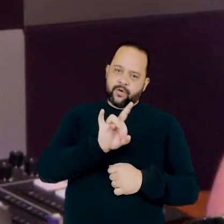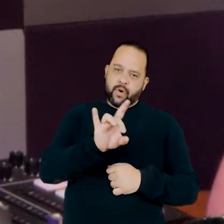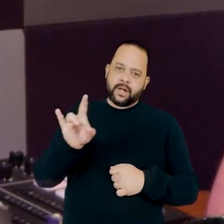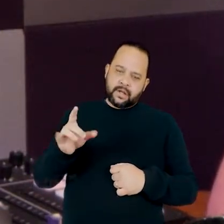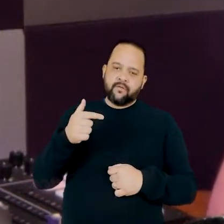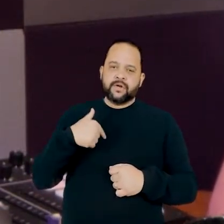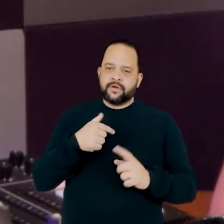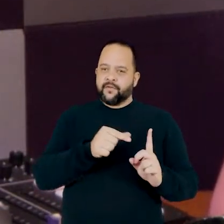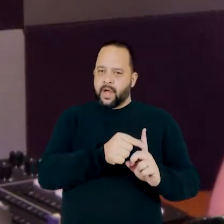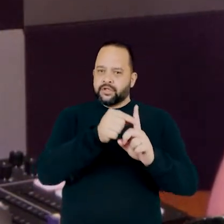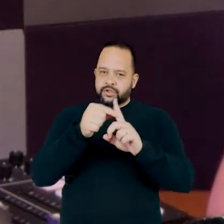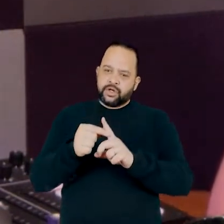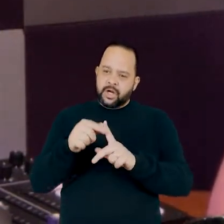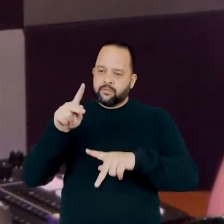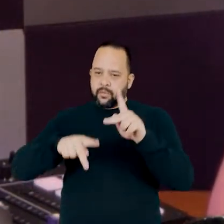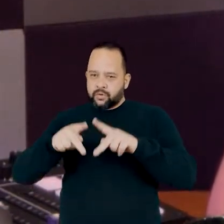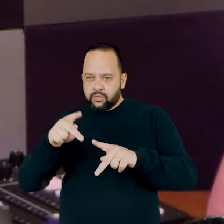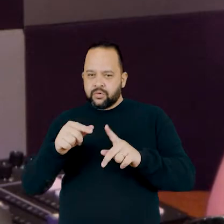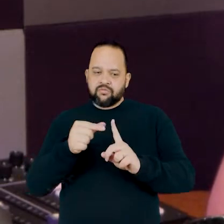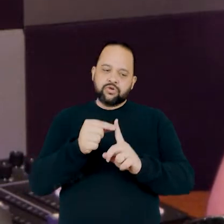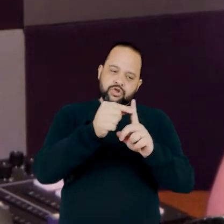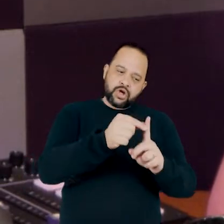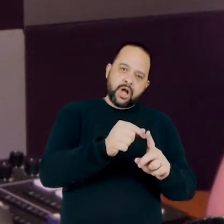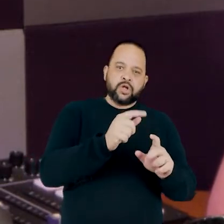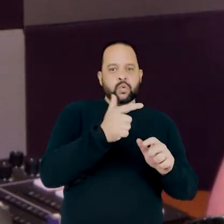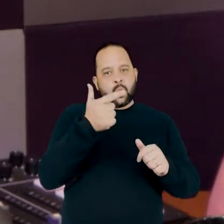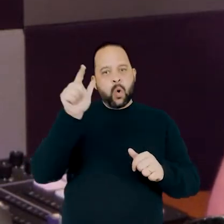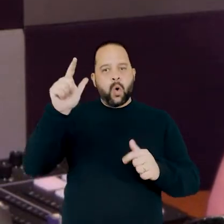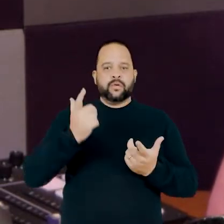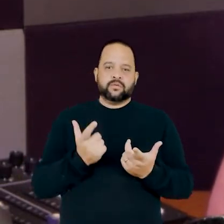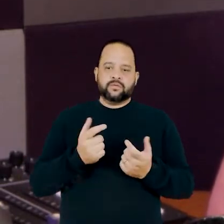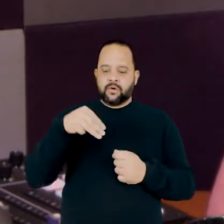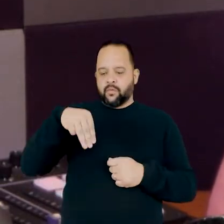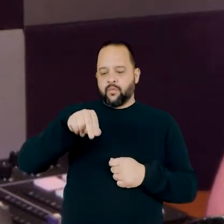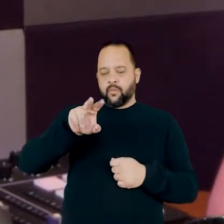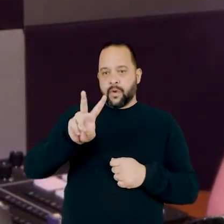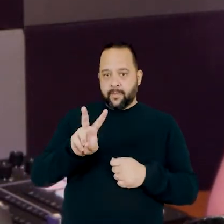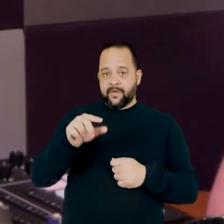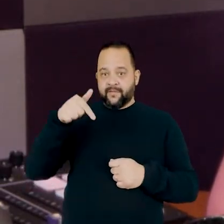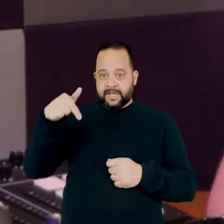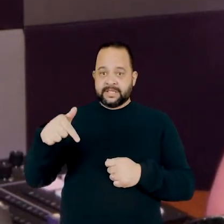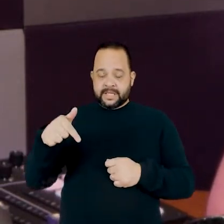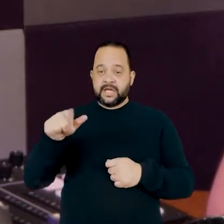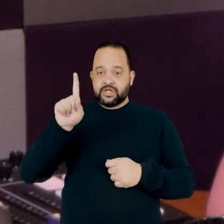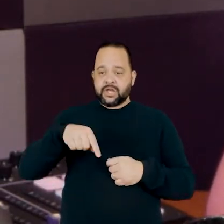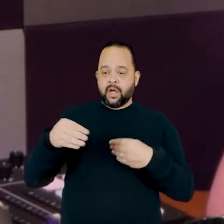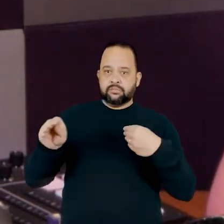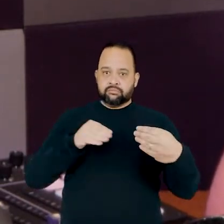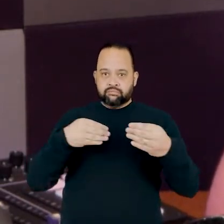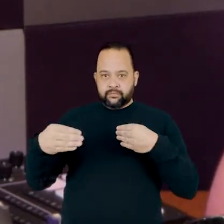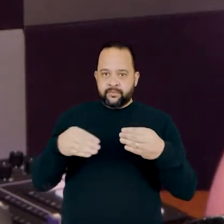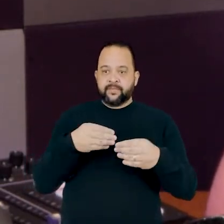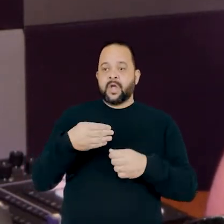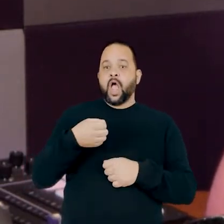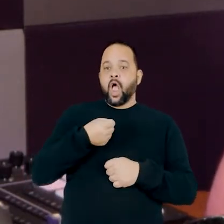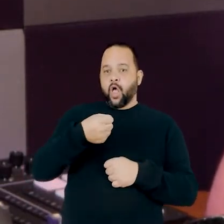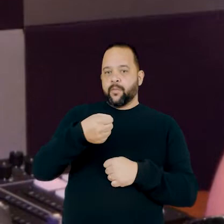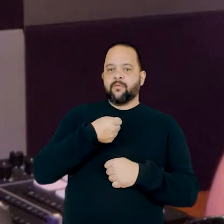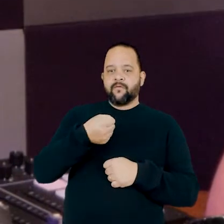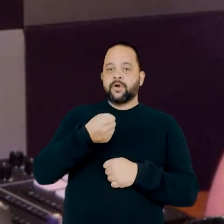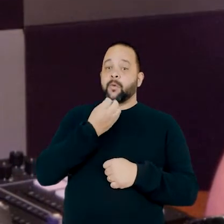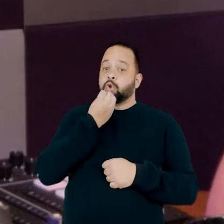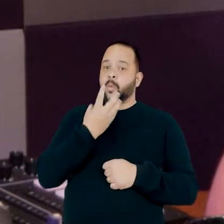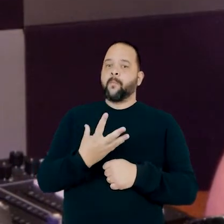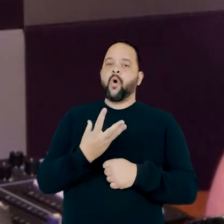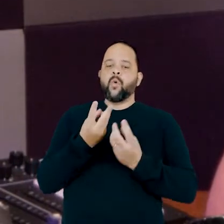direcionando mais pra um produto ou mais pro outro, né? E o MV7, né? Que é o híbrido. Isso. Ele é, meu, é um microfone muito, muito